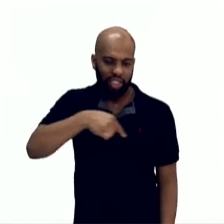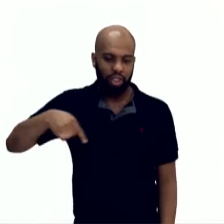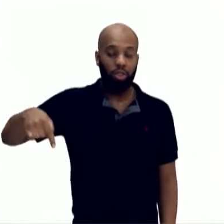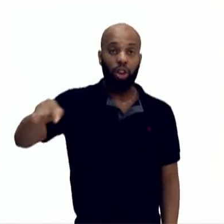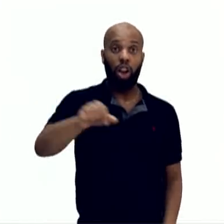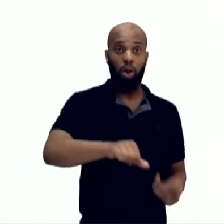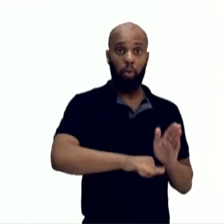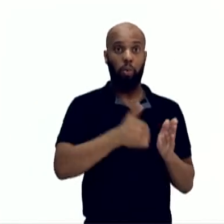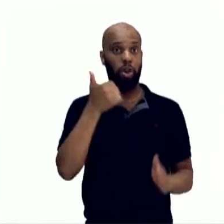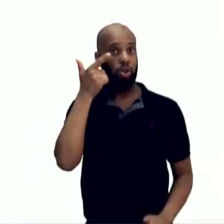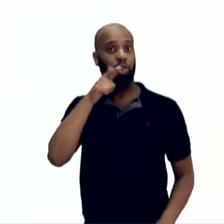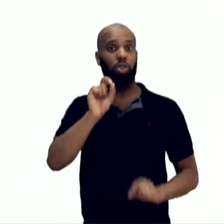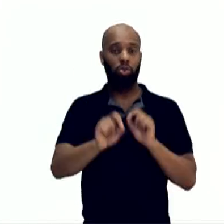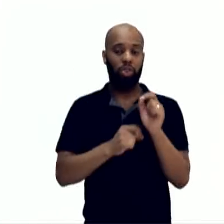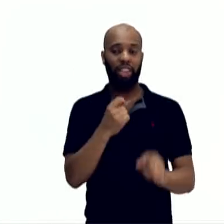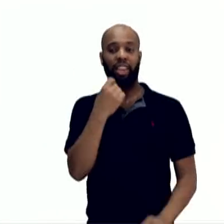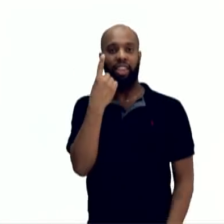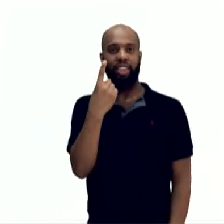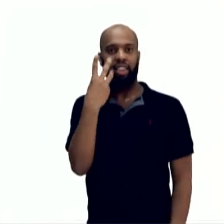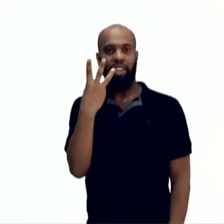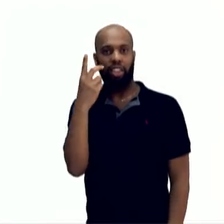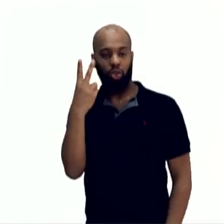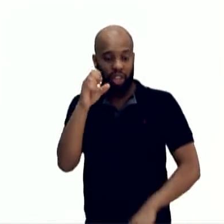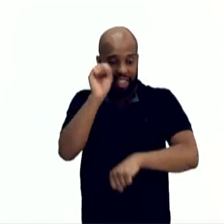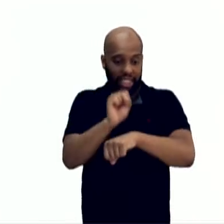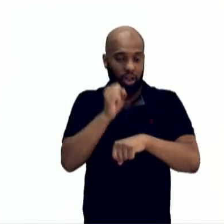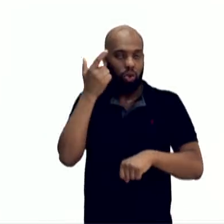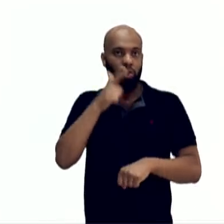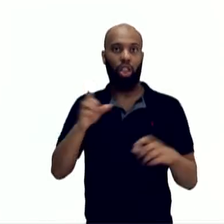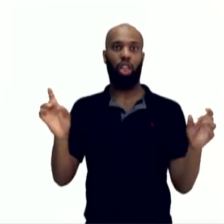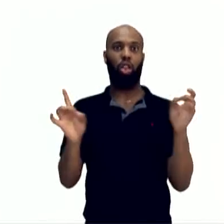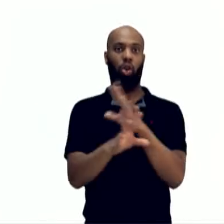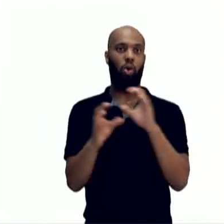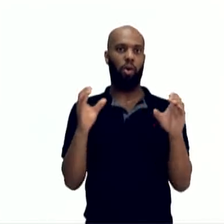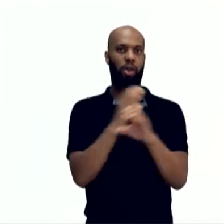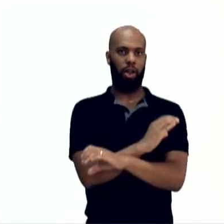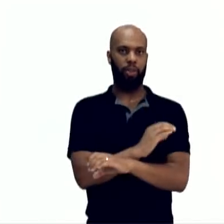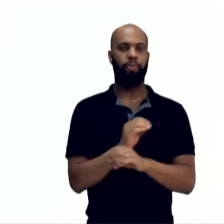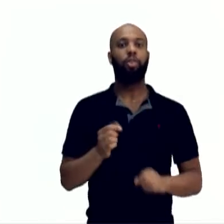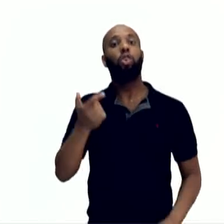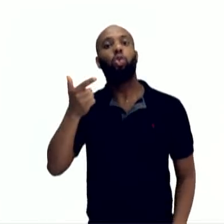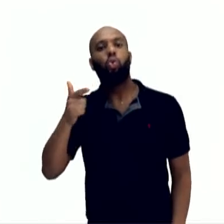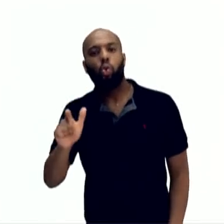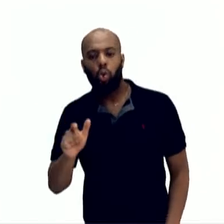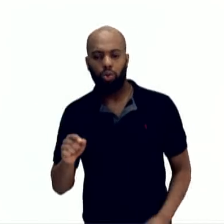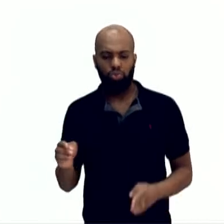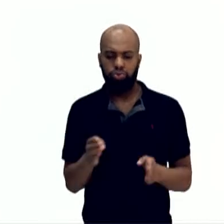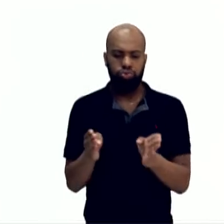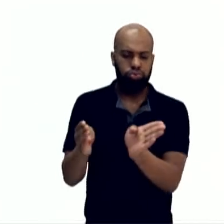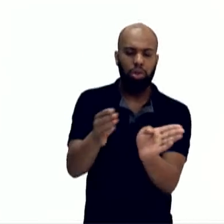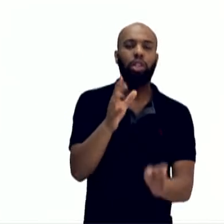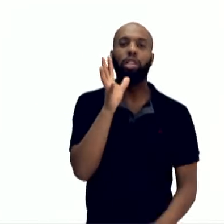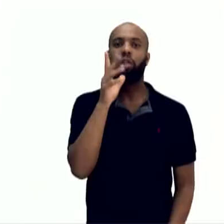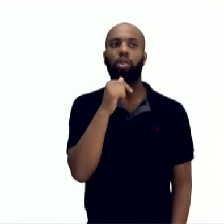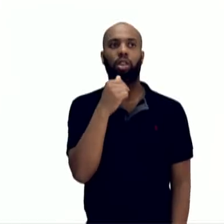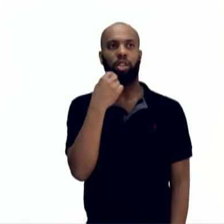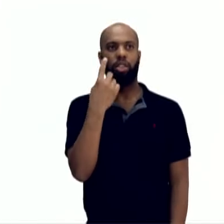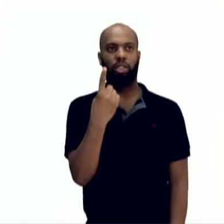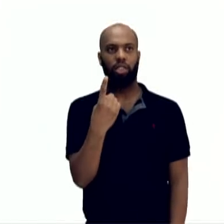em 132 segundos e o outro em 120 segundos. Agora é para